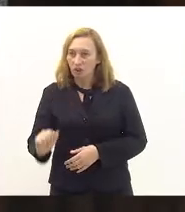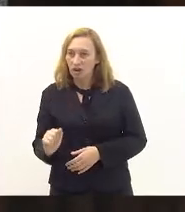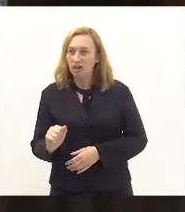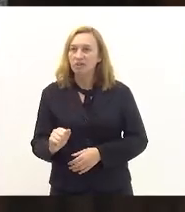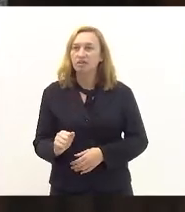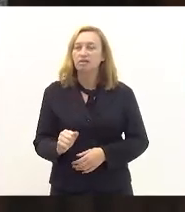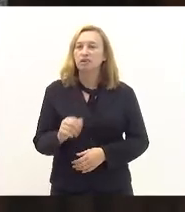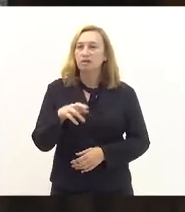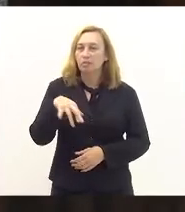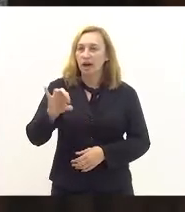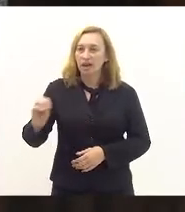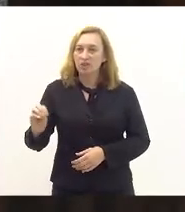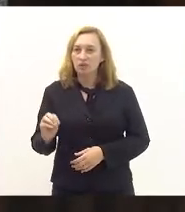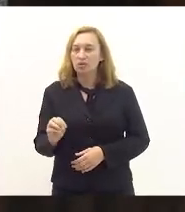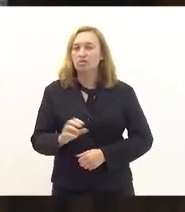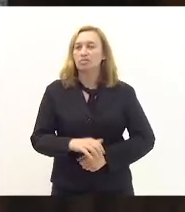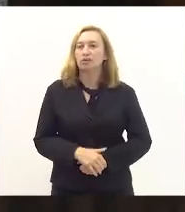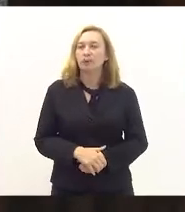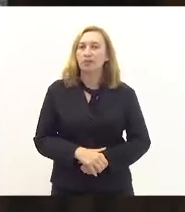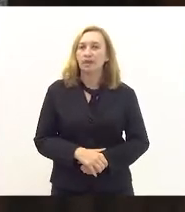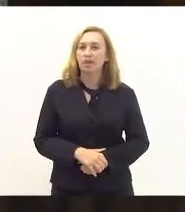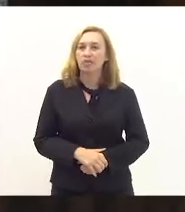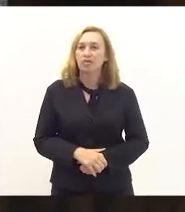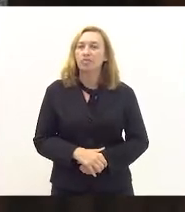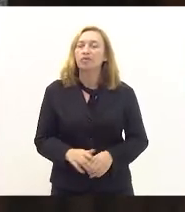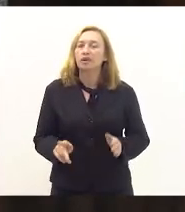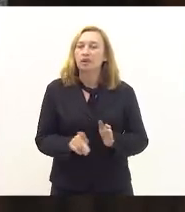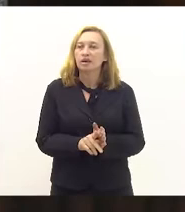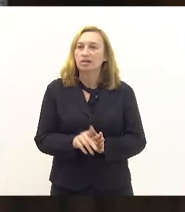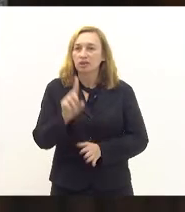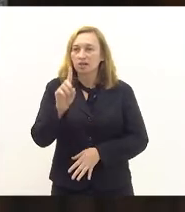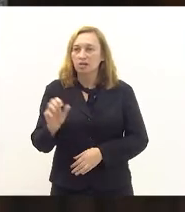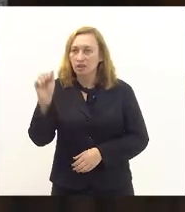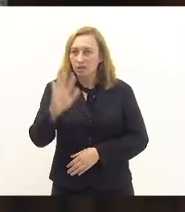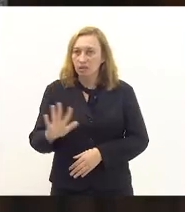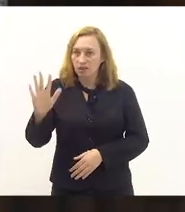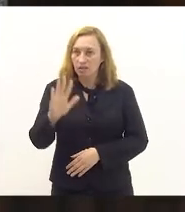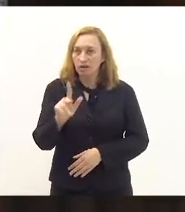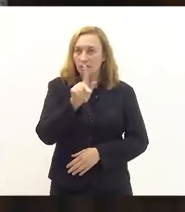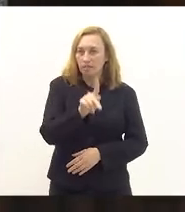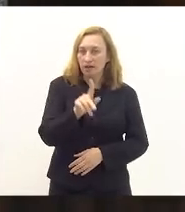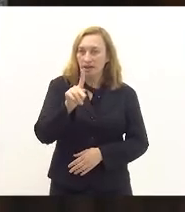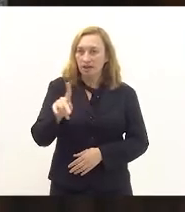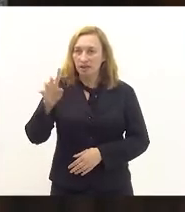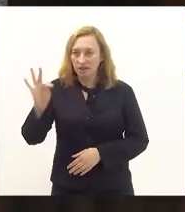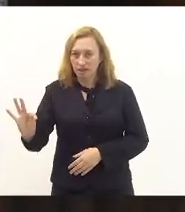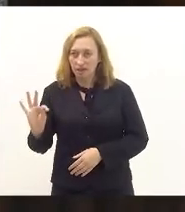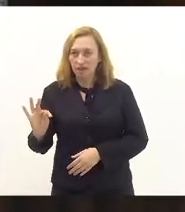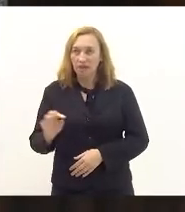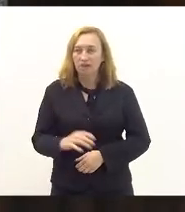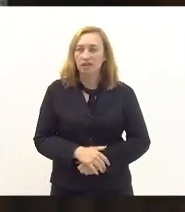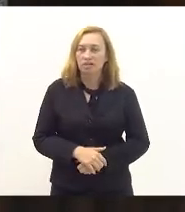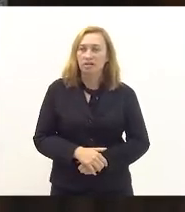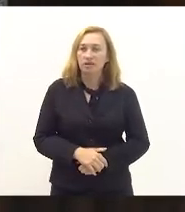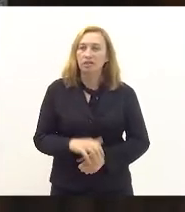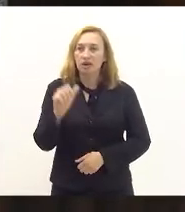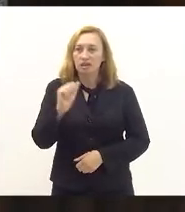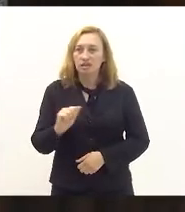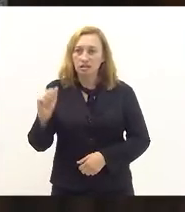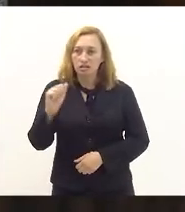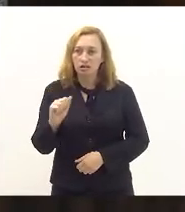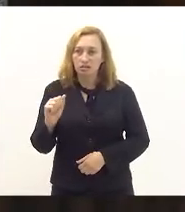aqui o Márcio Fernandes, membro do Diretório Nacional do PDT, assessor pessoal de Leonel Brizola